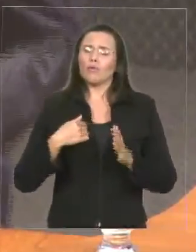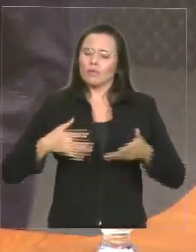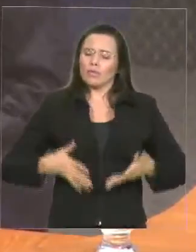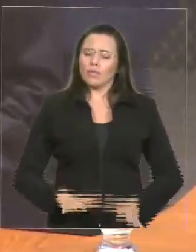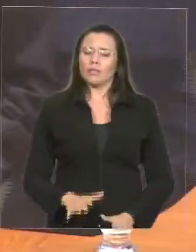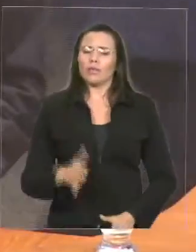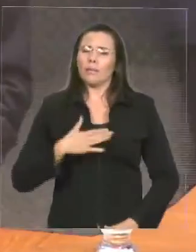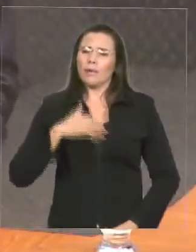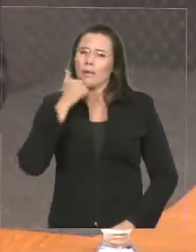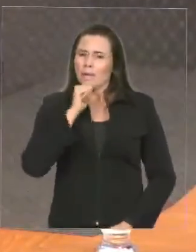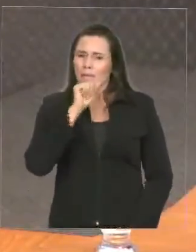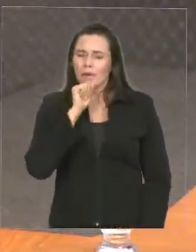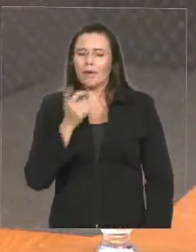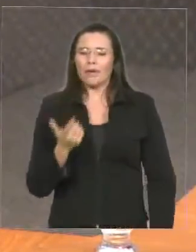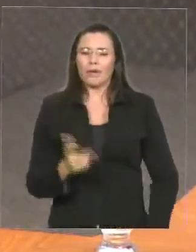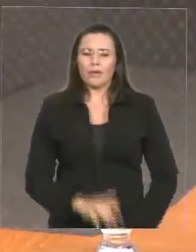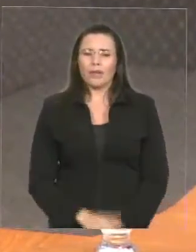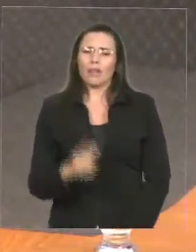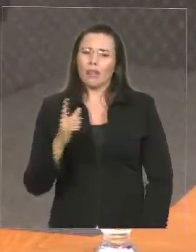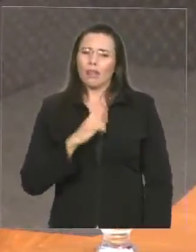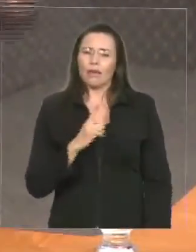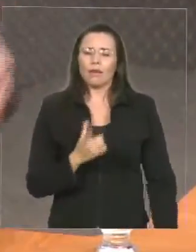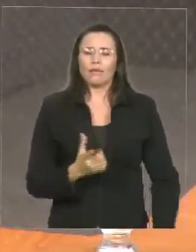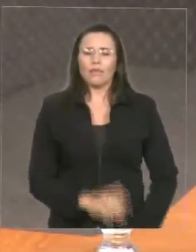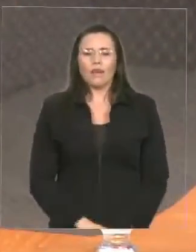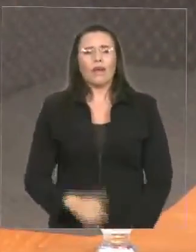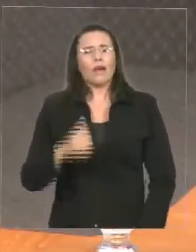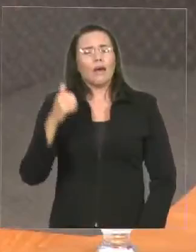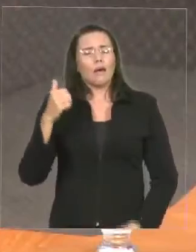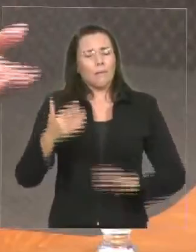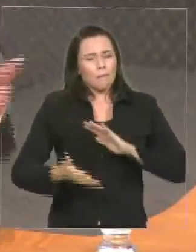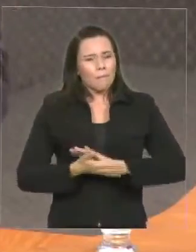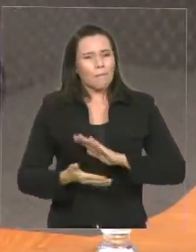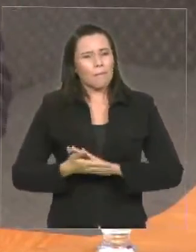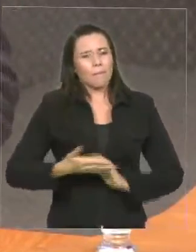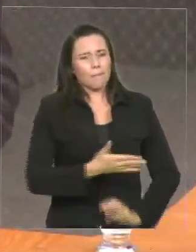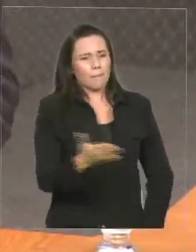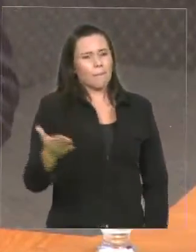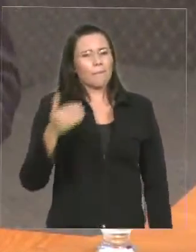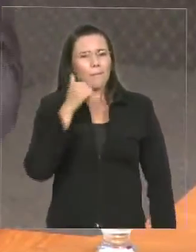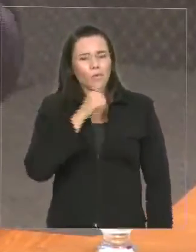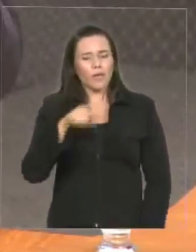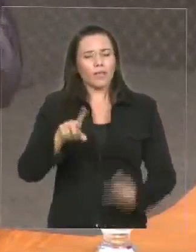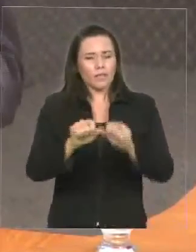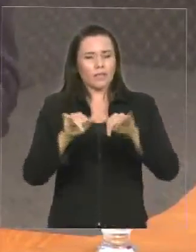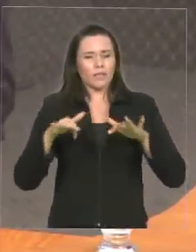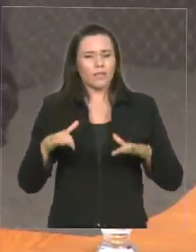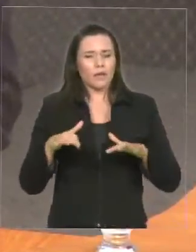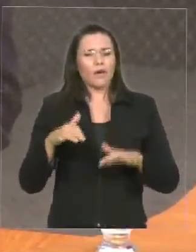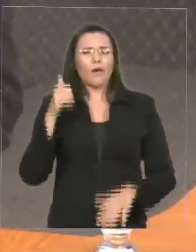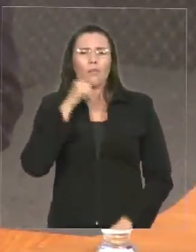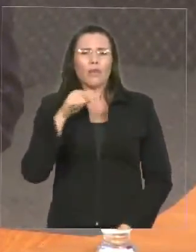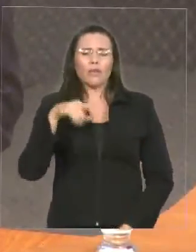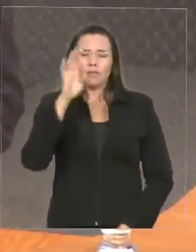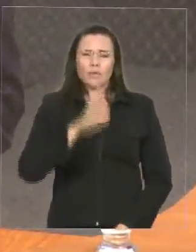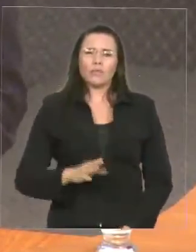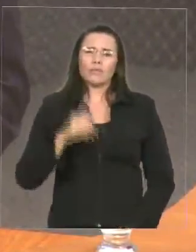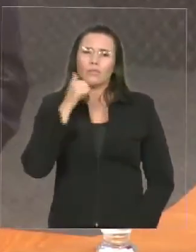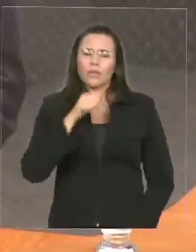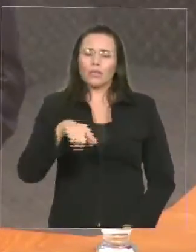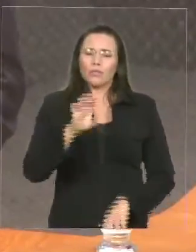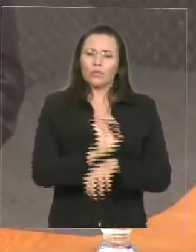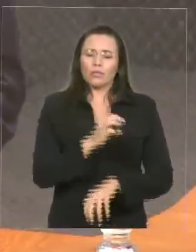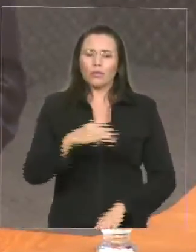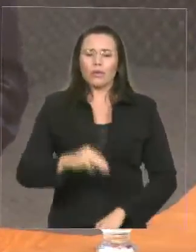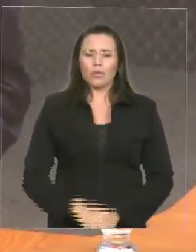da minha família, às mulheres daqui desse plenário, às mulheres dessa casa e às mulheres do Maranhão. Sucesso por mais um dia, dia 8,